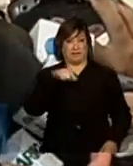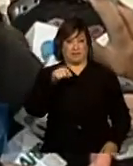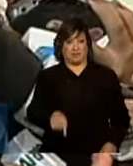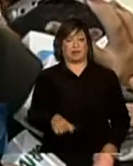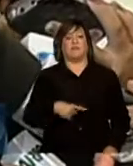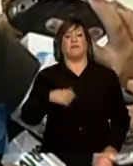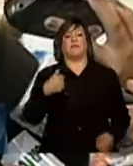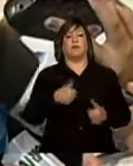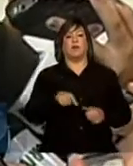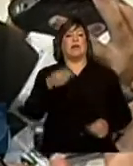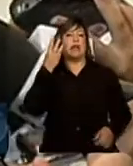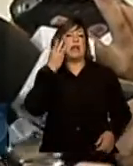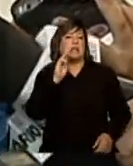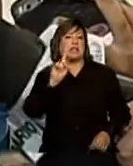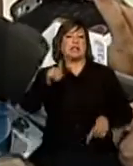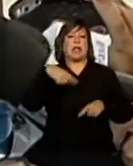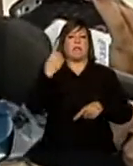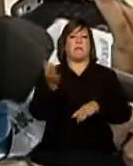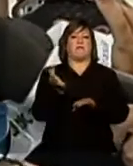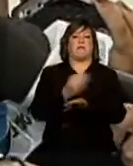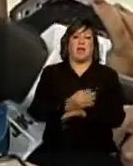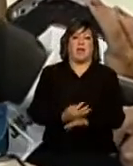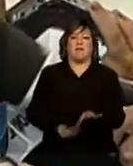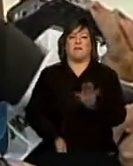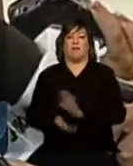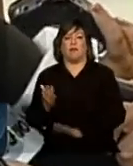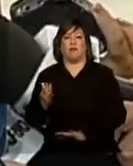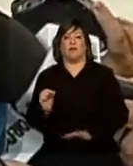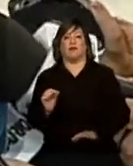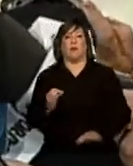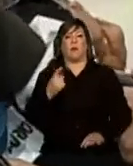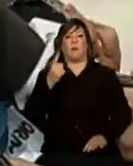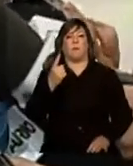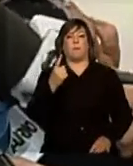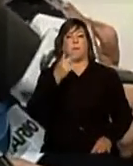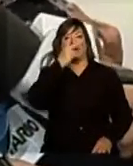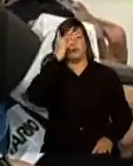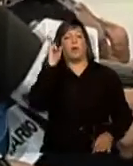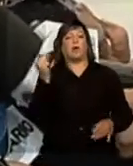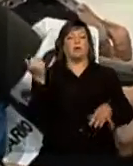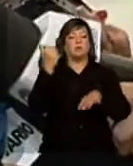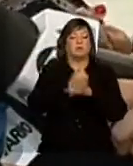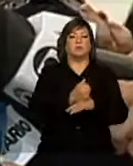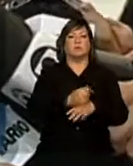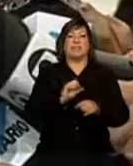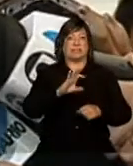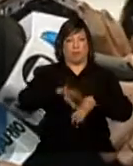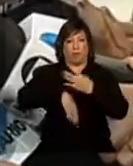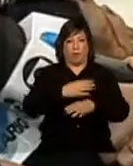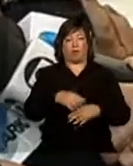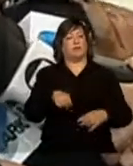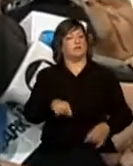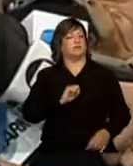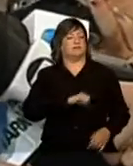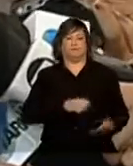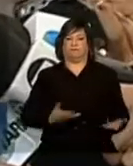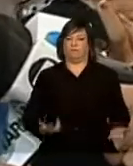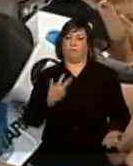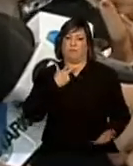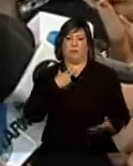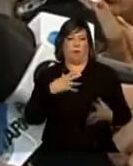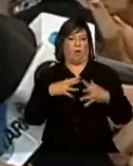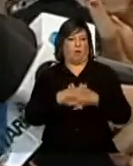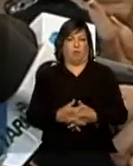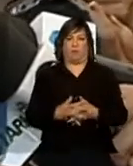ficou lá 3 dias, depois tirou férias, de alguém que ficou só uma vez por semana, se isso aconteceu, é de uma perversidade